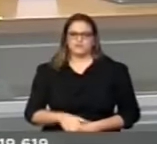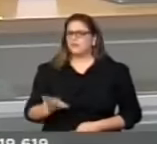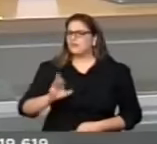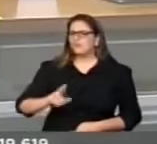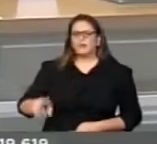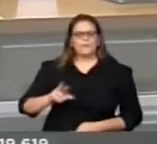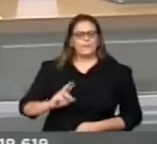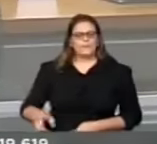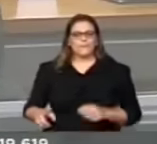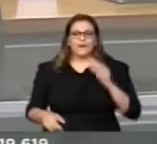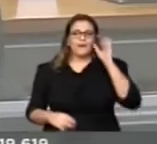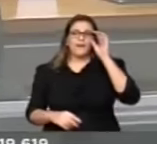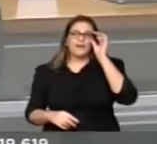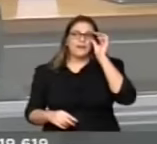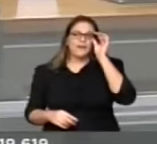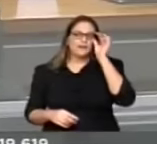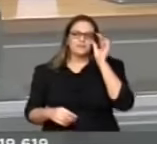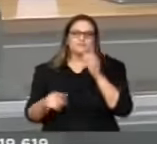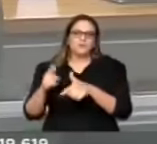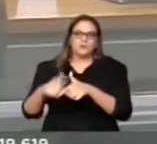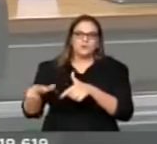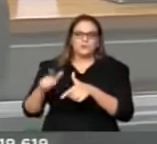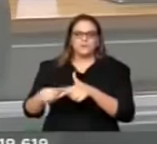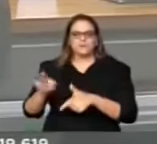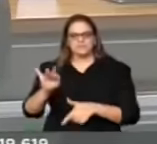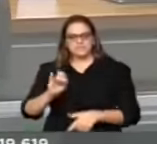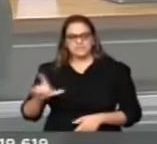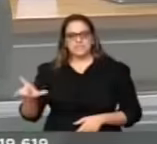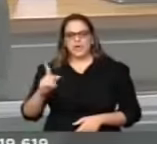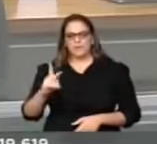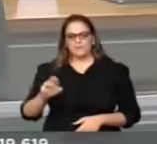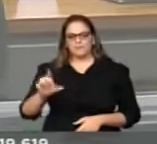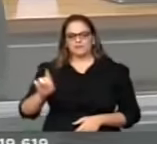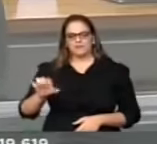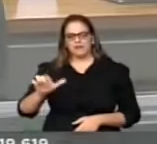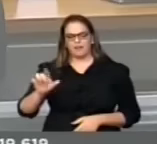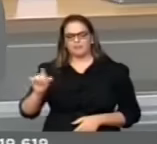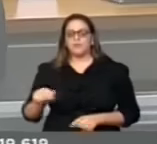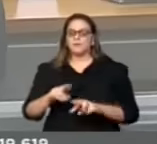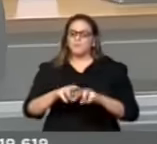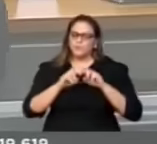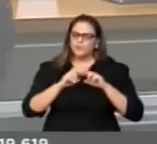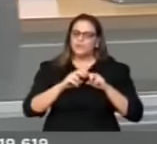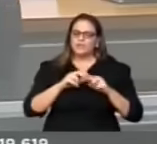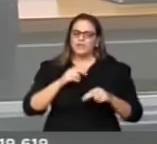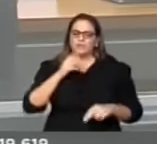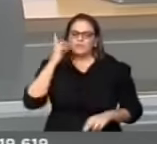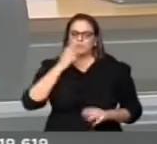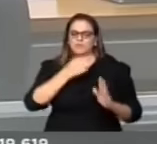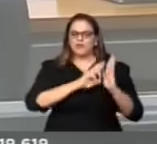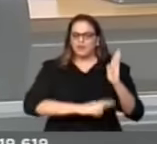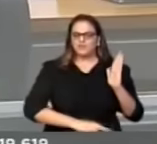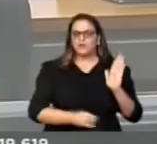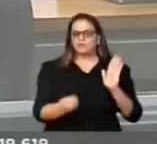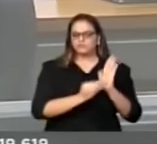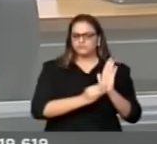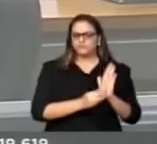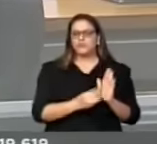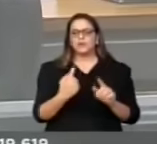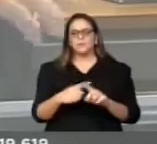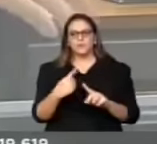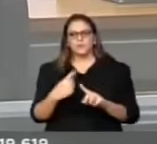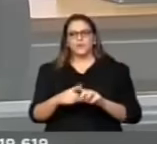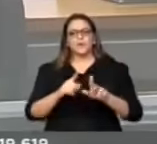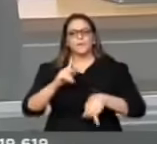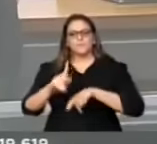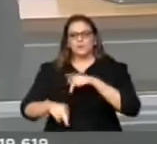fiscais, razão do voto do relator. O que está na cabeça das pessoas é